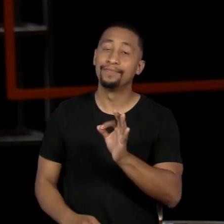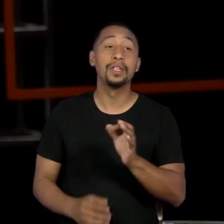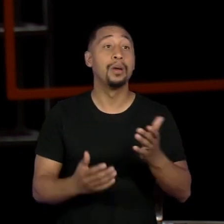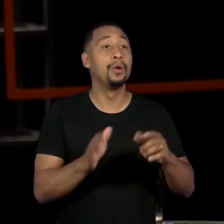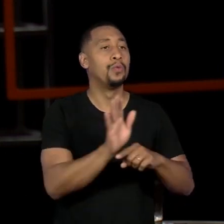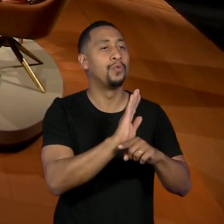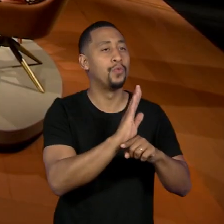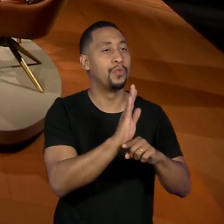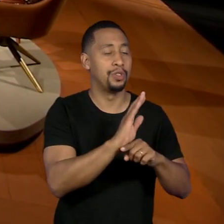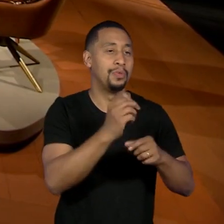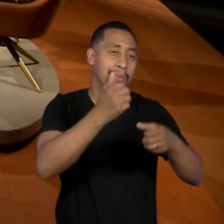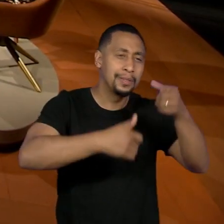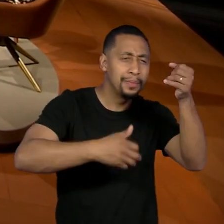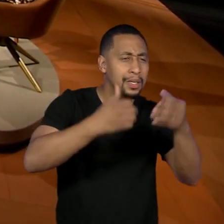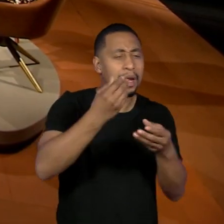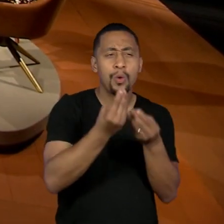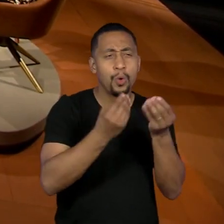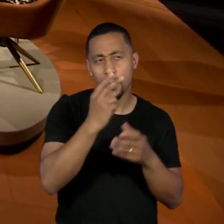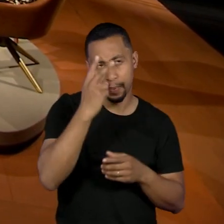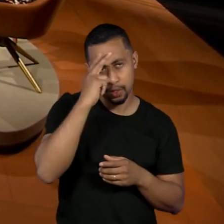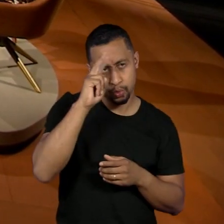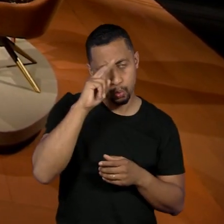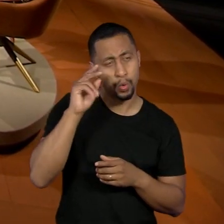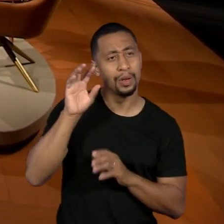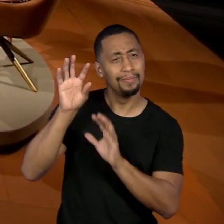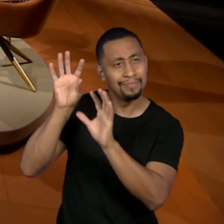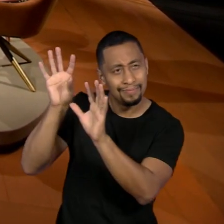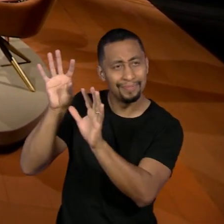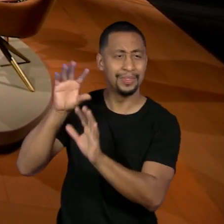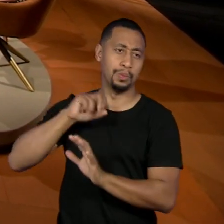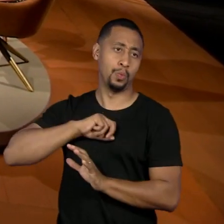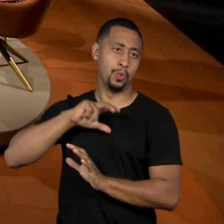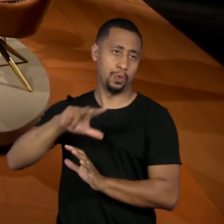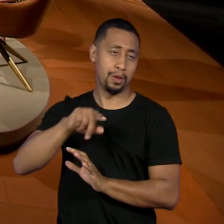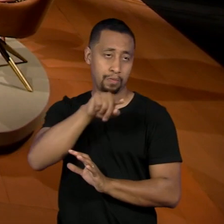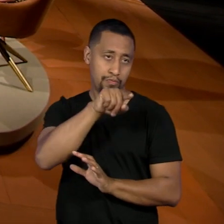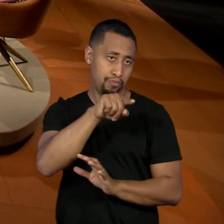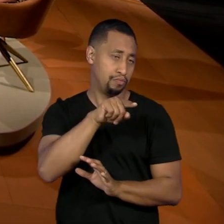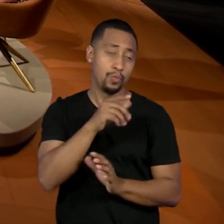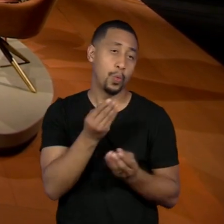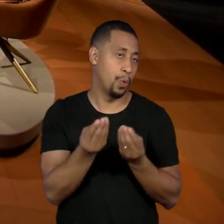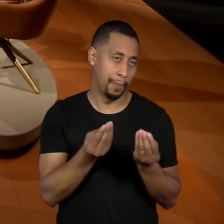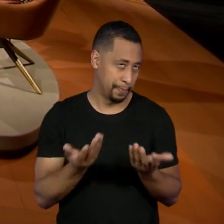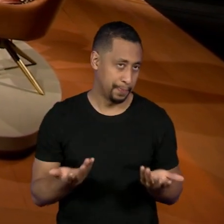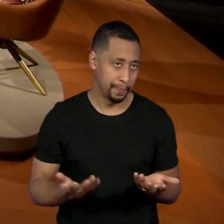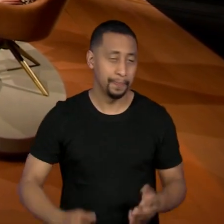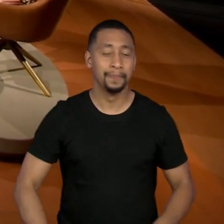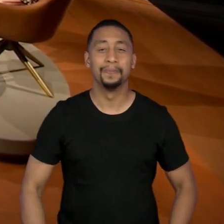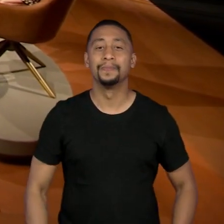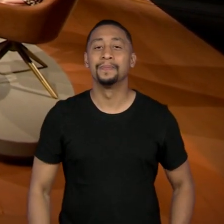gente entender bem como era esse ambiente político, né, nesse começo da sua vida. Dá uma olhada?